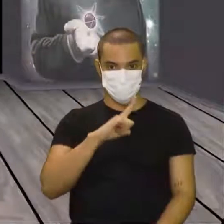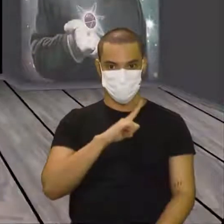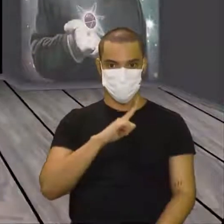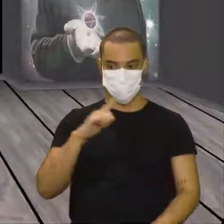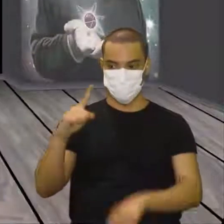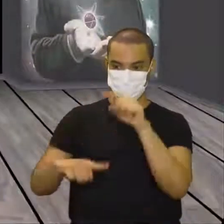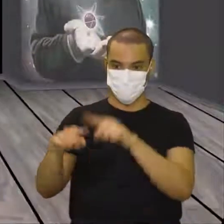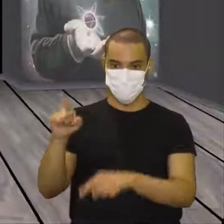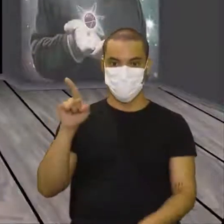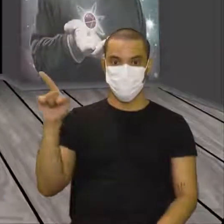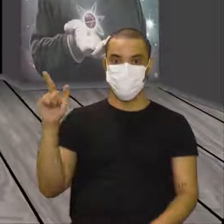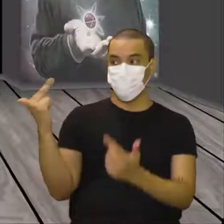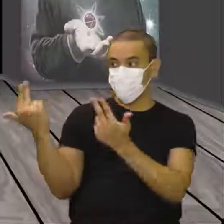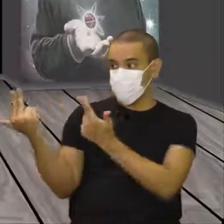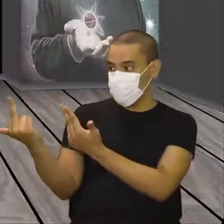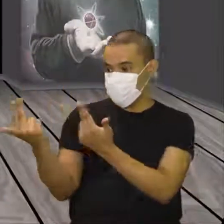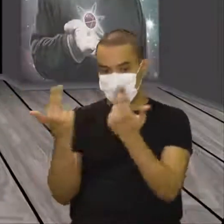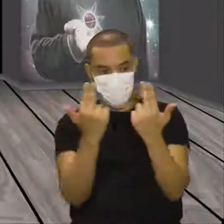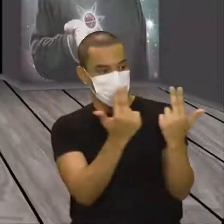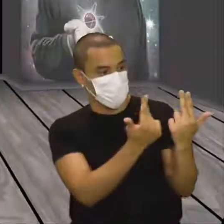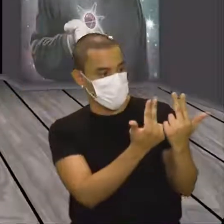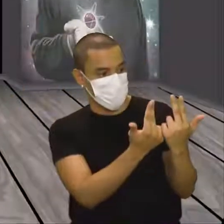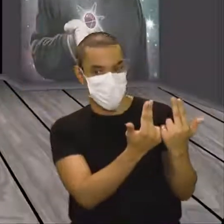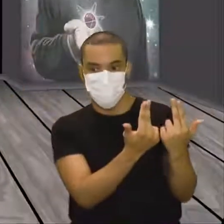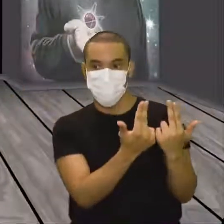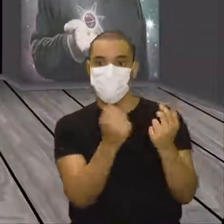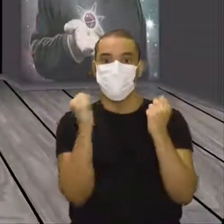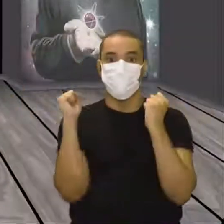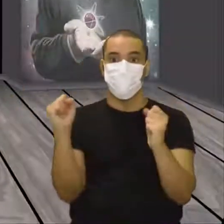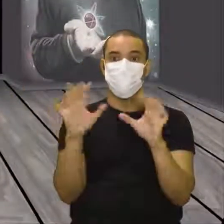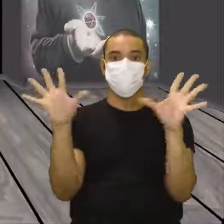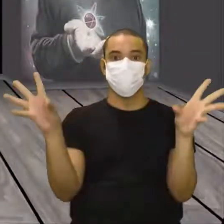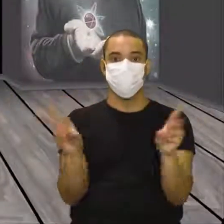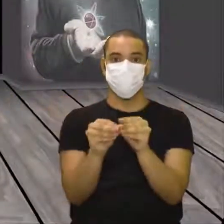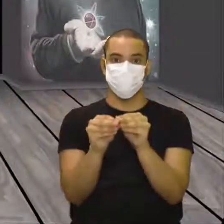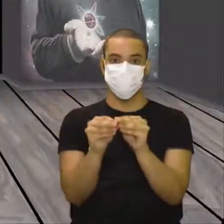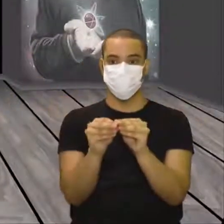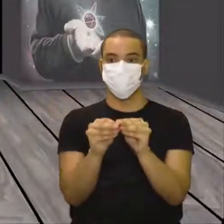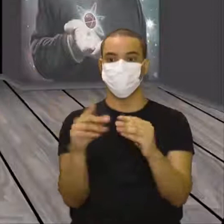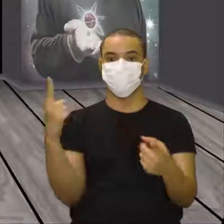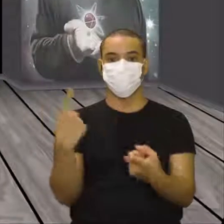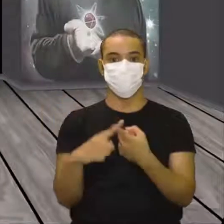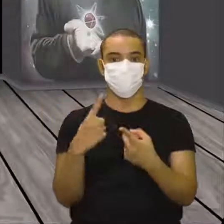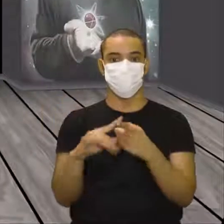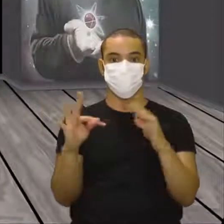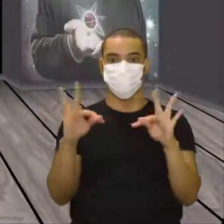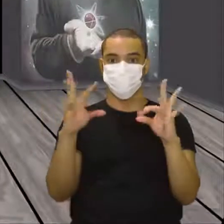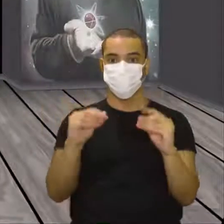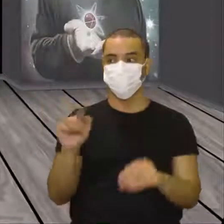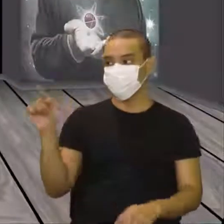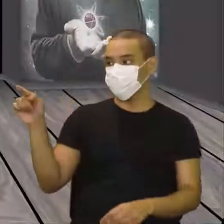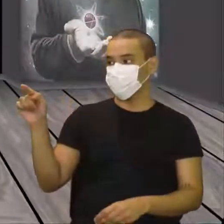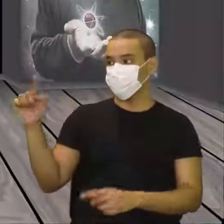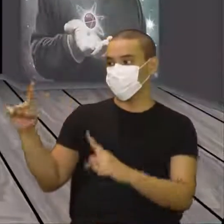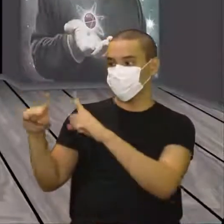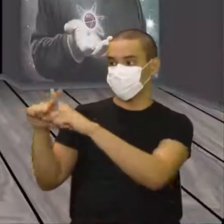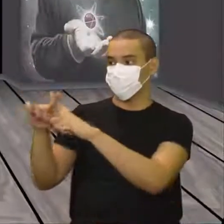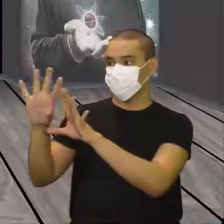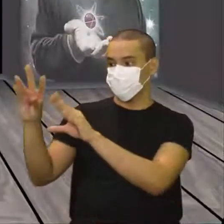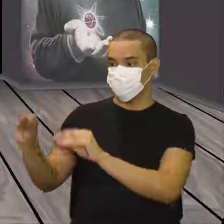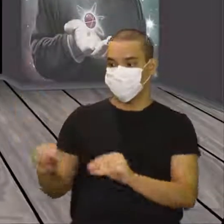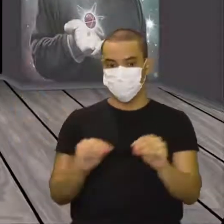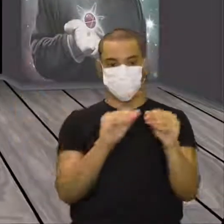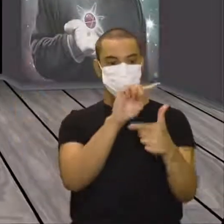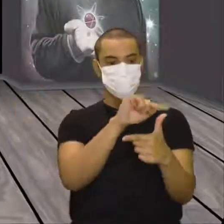ó, que é igual desse lado, eu posso simplificar. Porque tudo que está multiplicando, eu passo dividindo. Qual